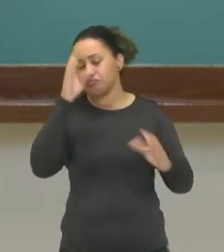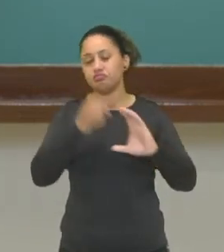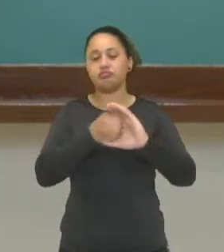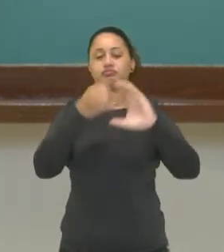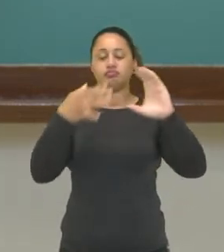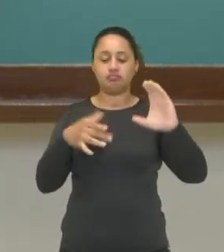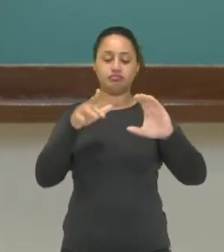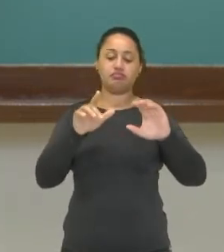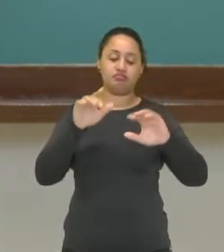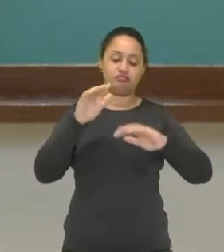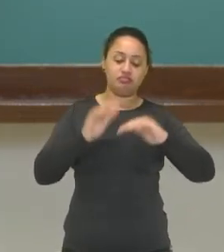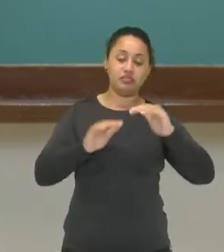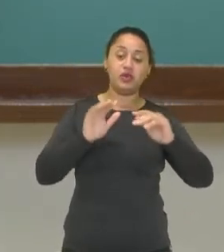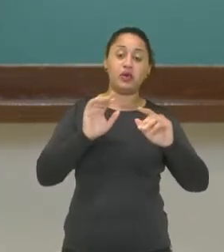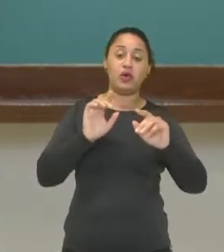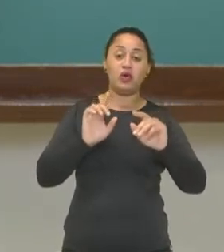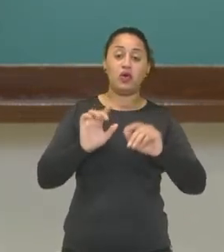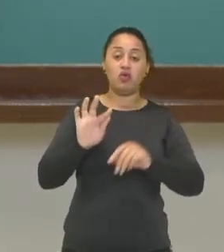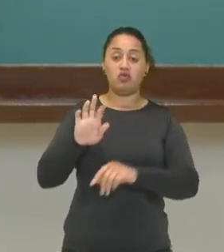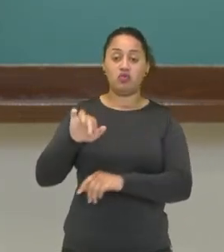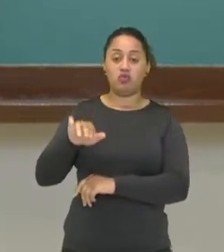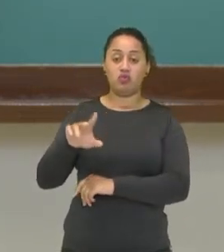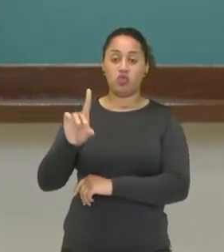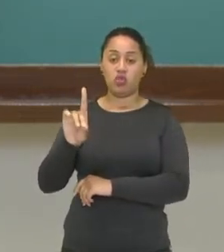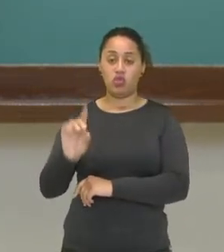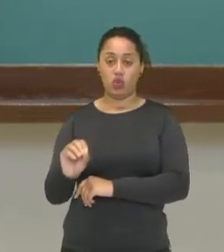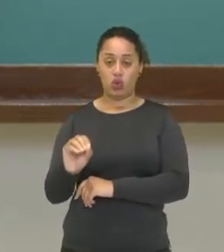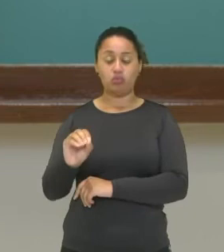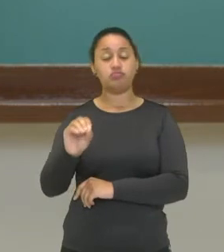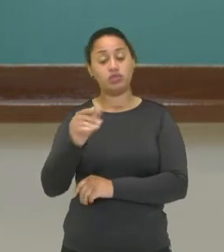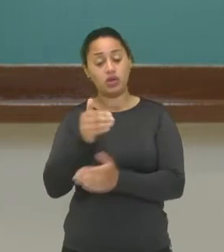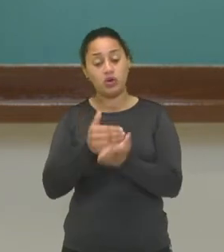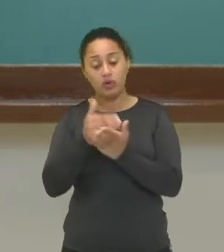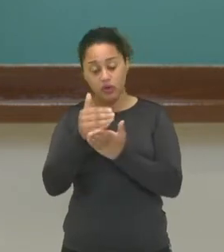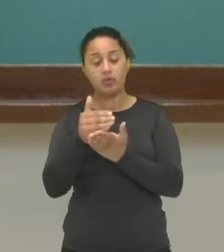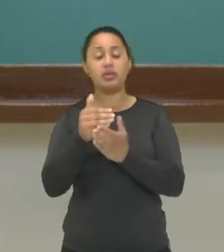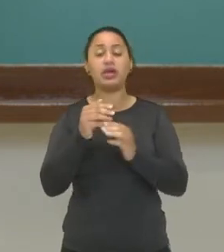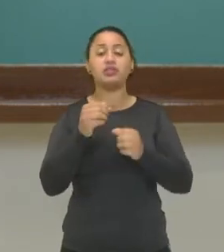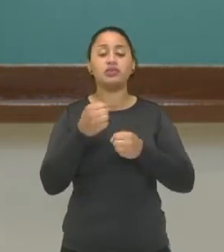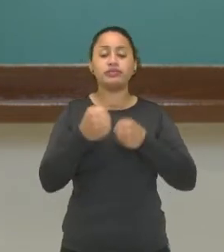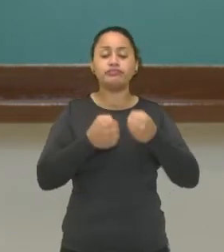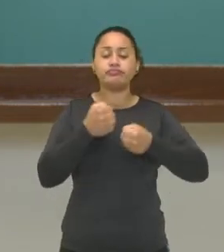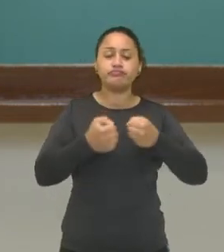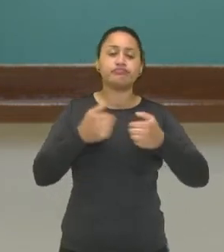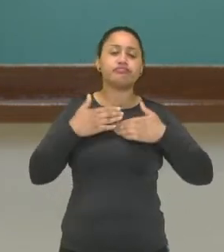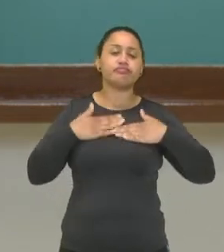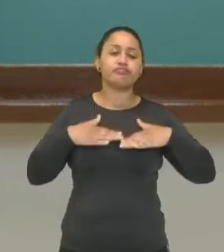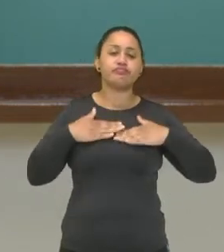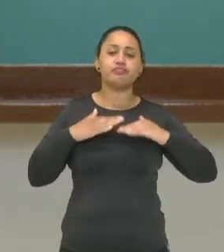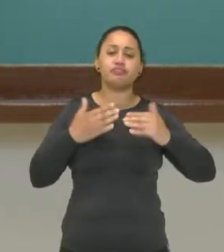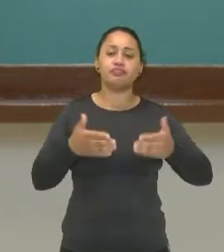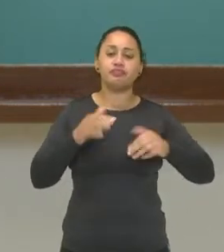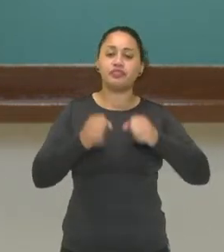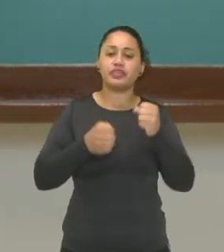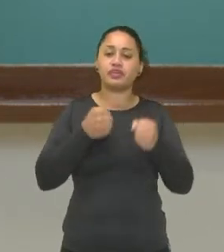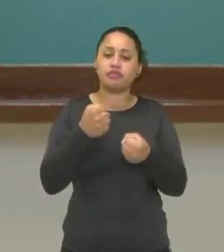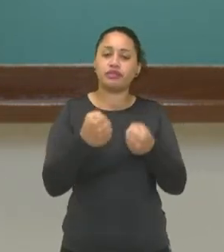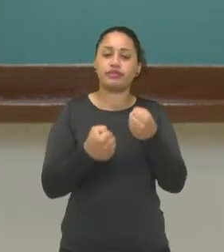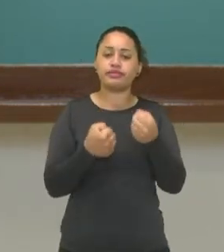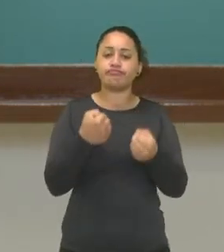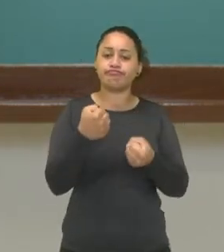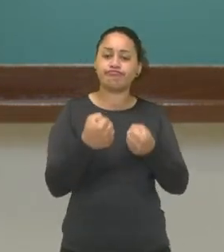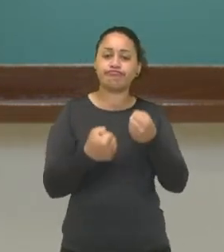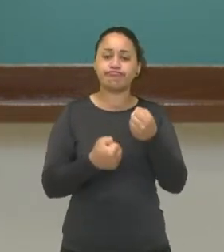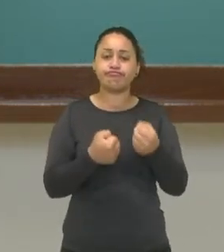característica das provas de fundo é que os atletas começam a prova num ritmo bem mais moderado, tá?